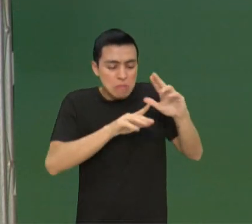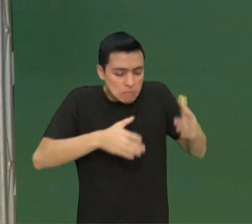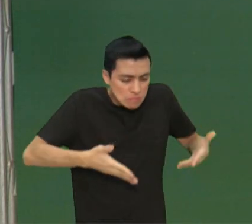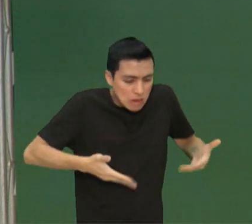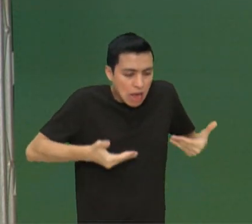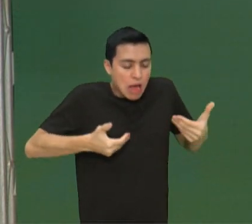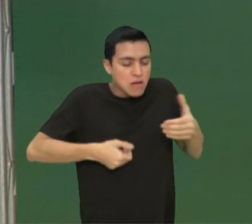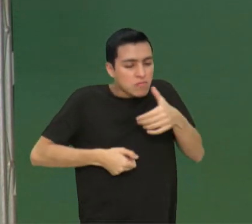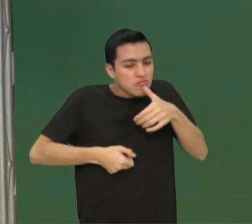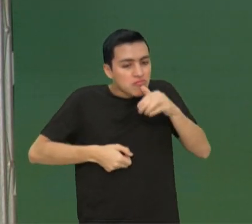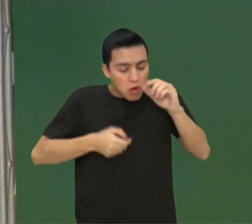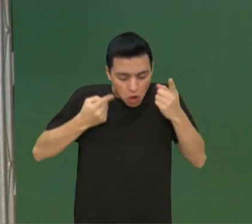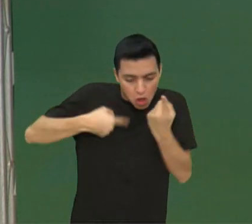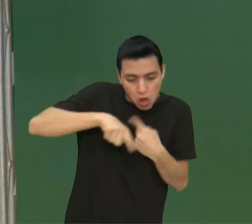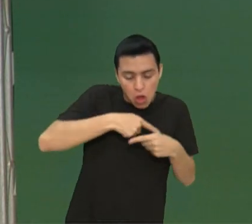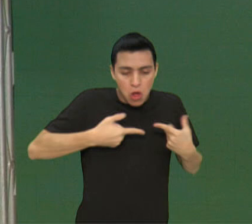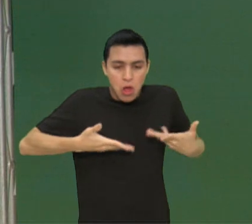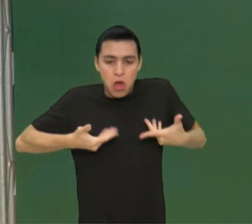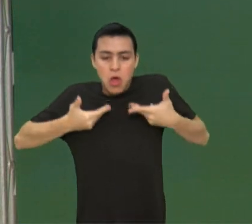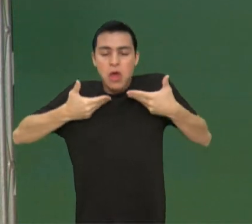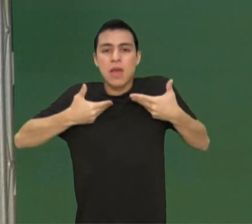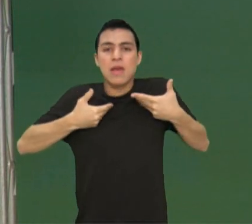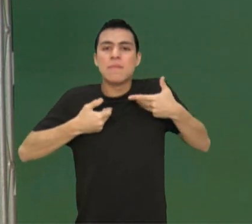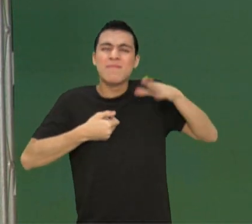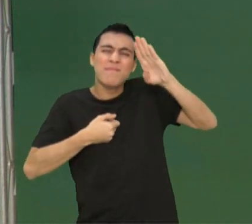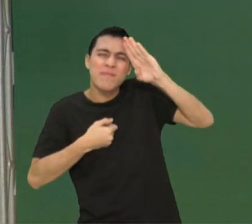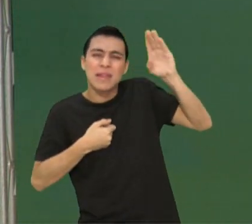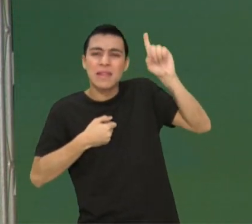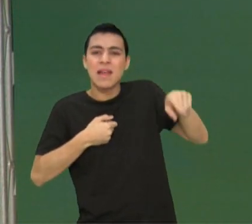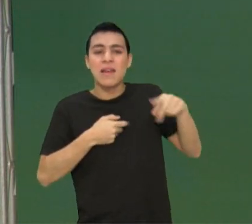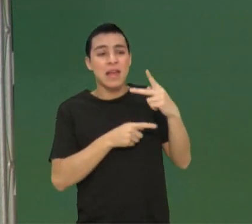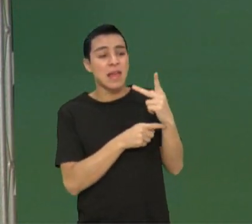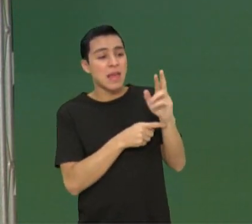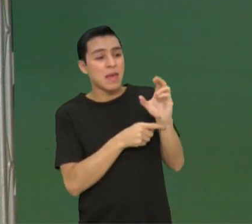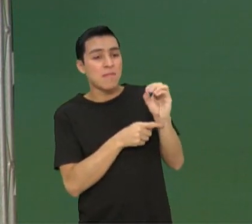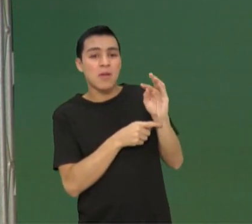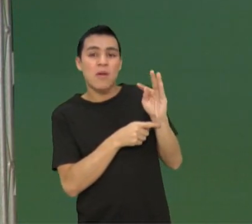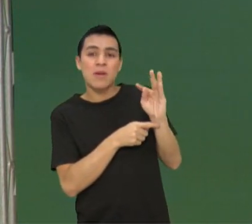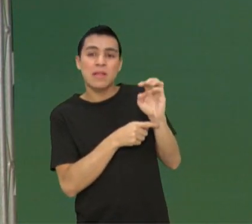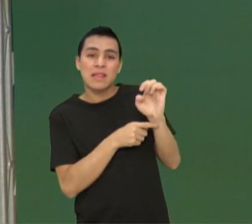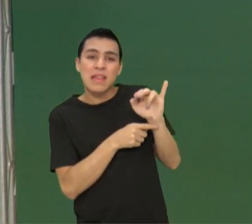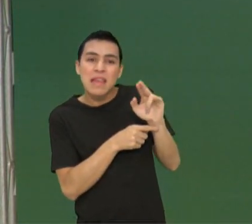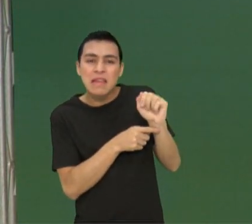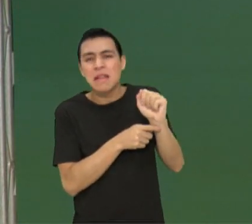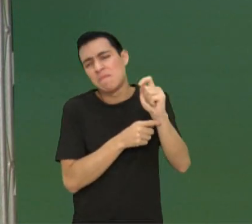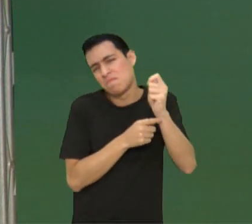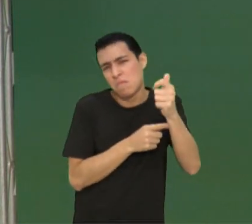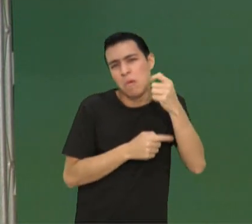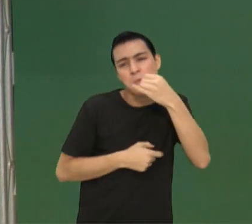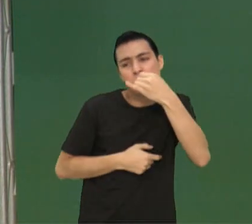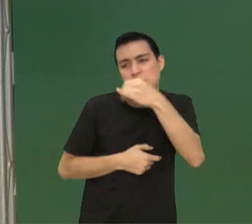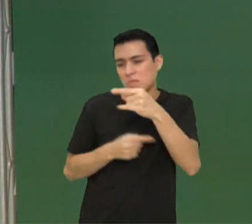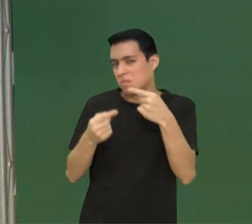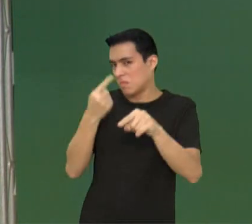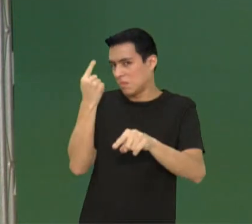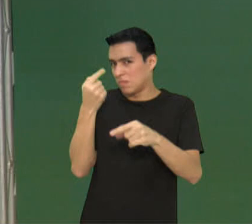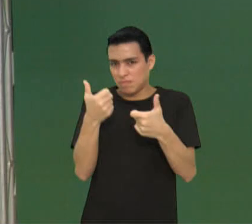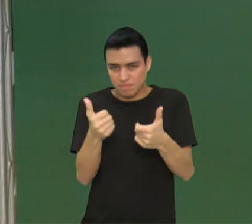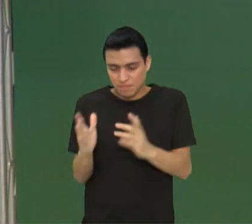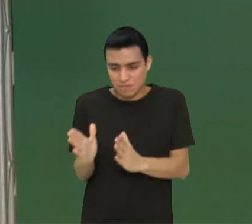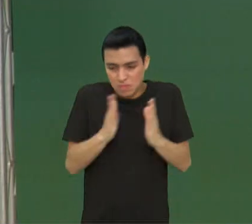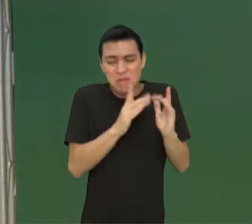carboidrato? Tem. Mas lá tem principalmente o quê? Proteína, que é pouco energético. Vamos em frente. O que são